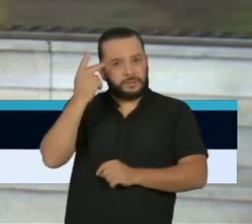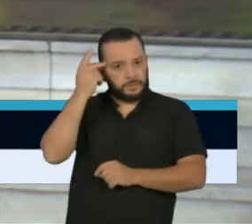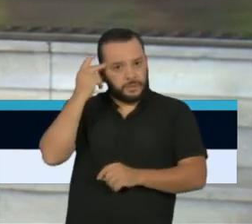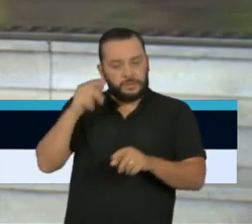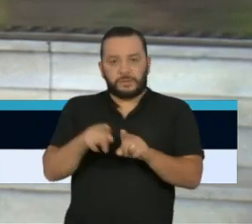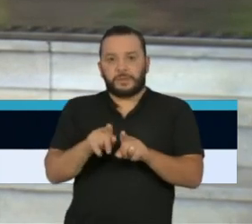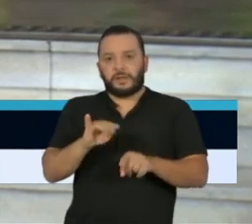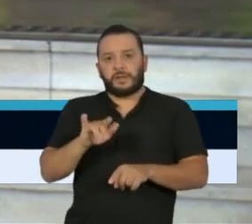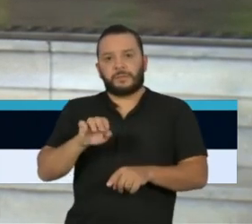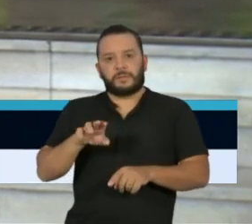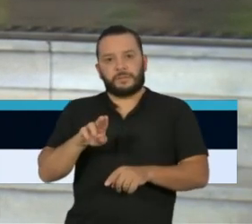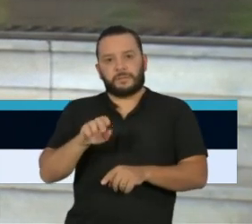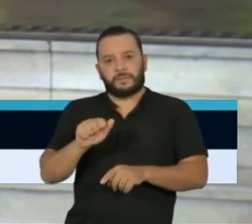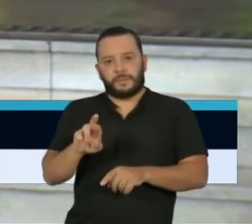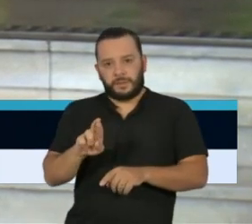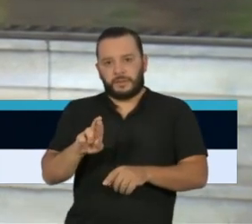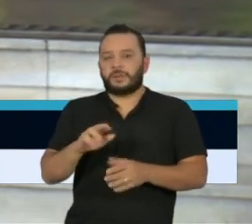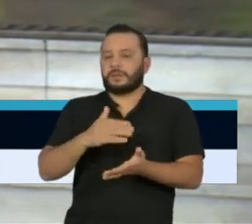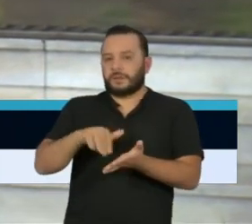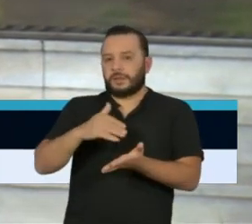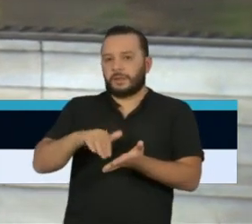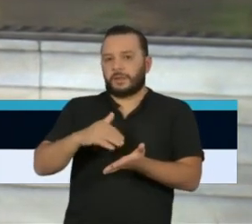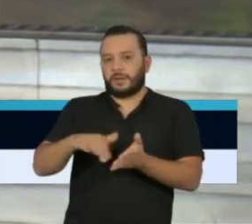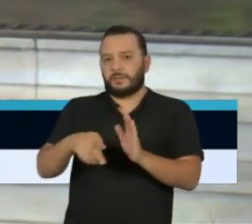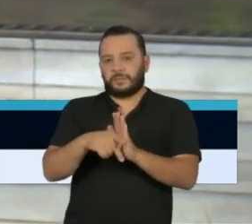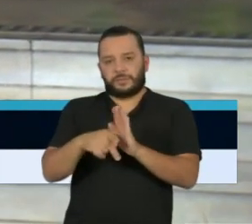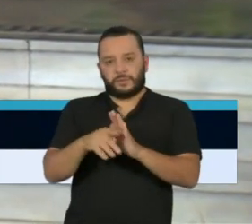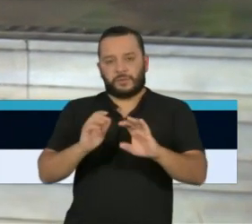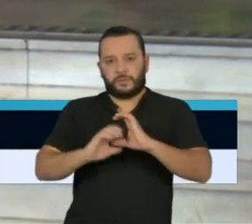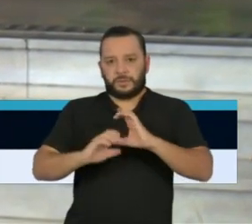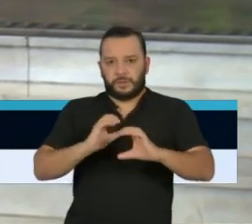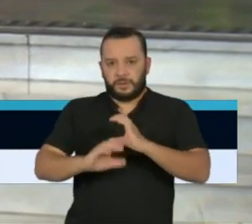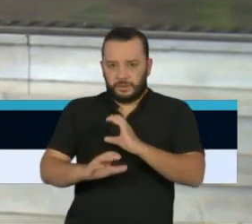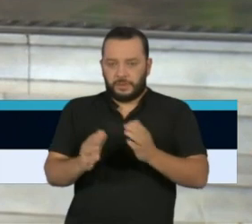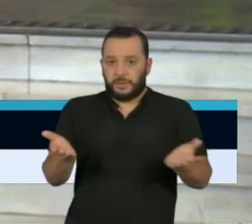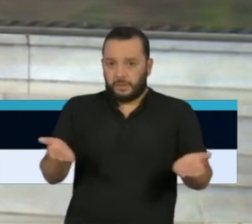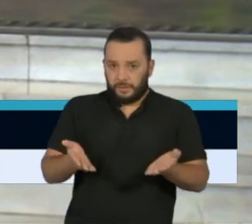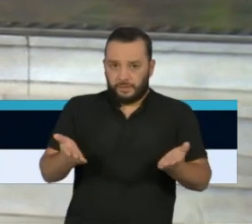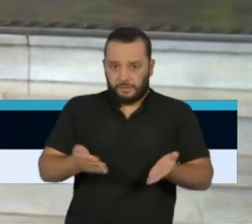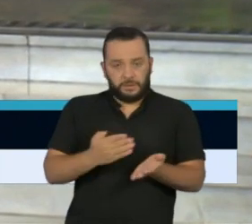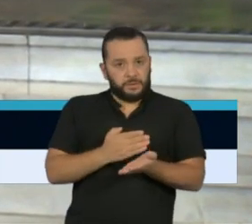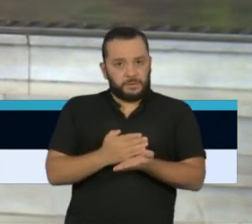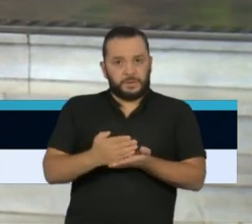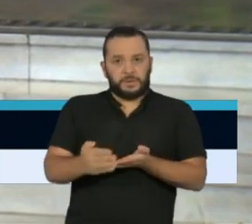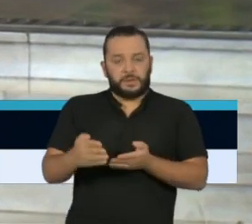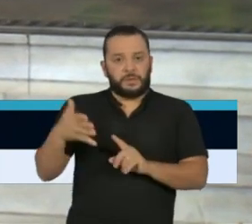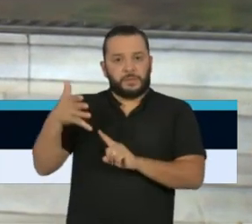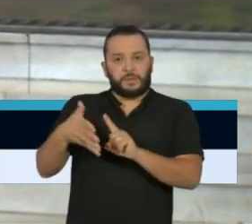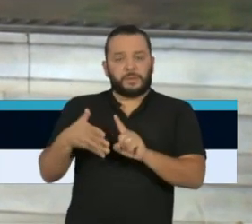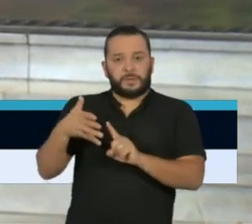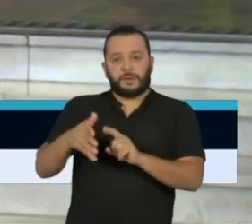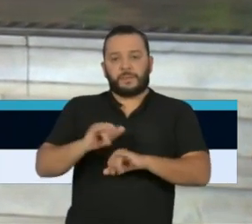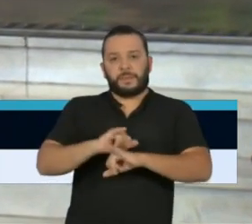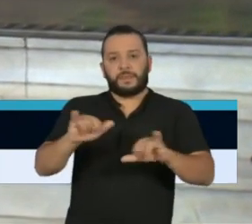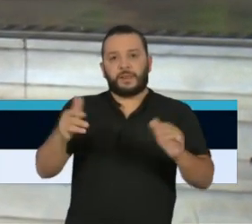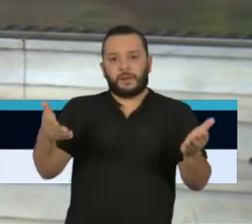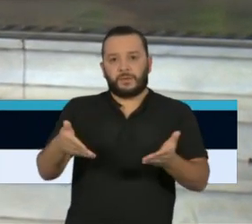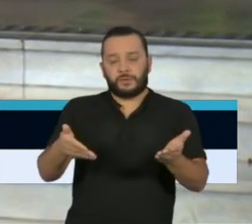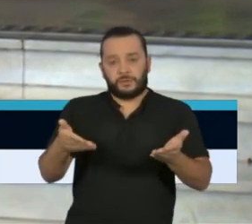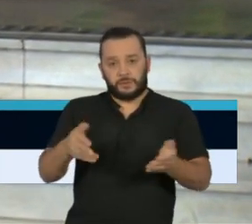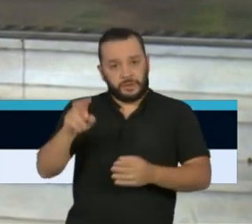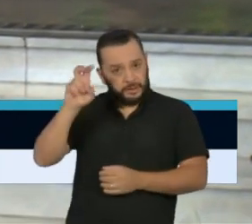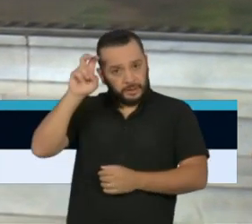de Comunicação. Começando com as mensagens de hoje. Hoje é quinta-feira